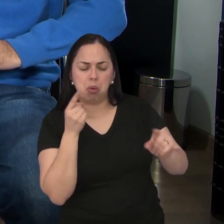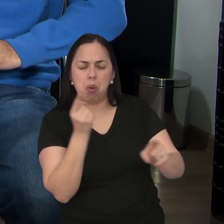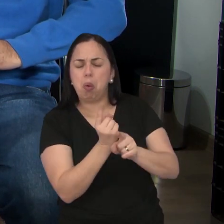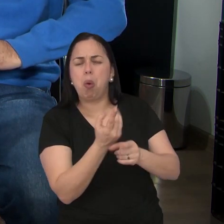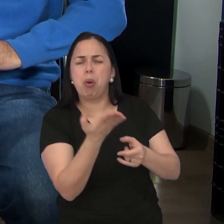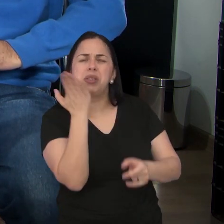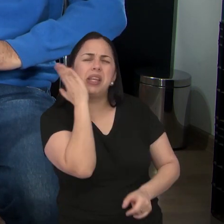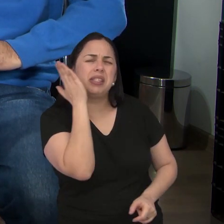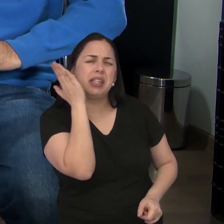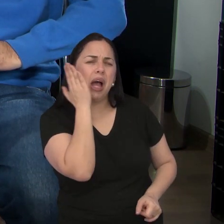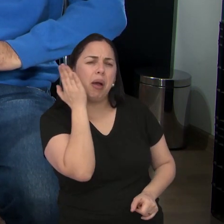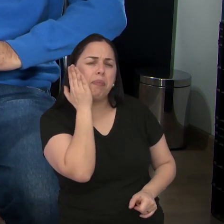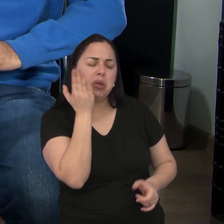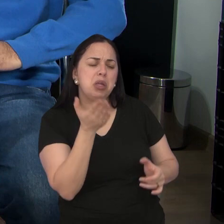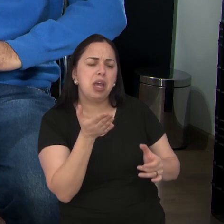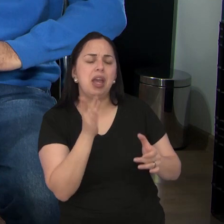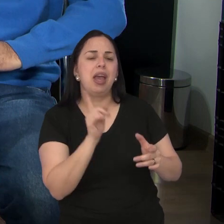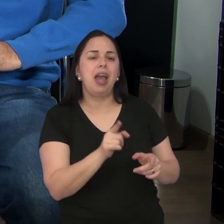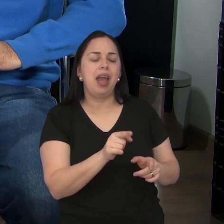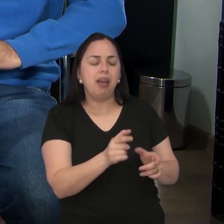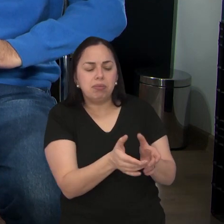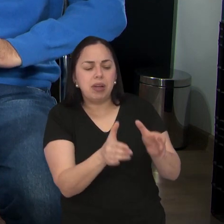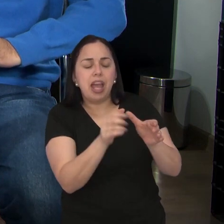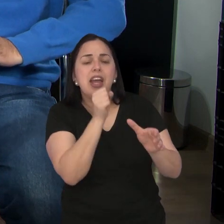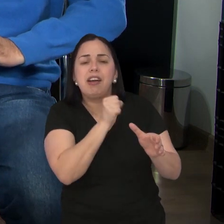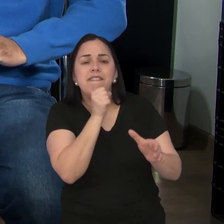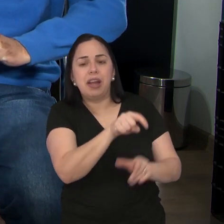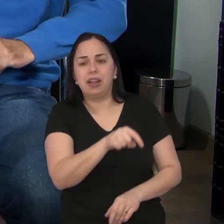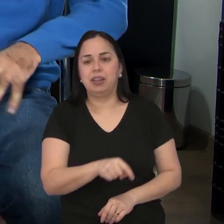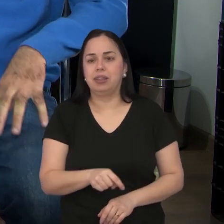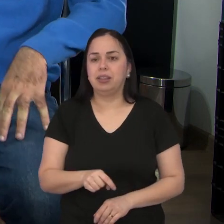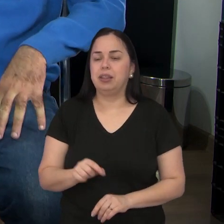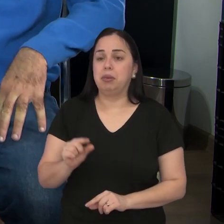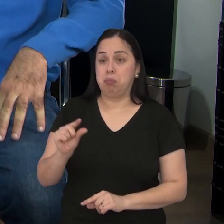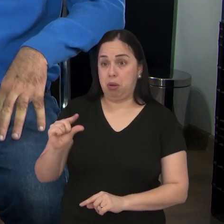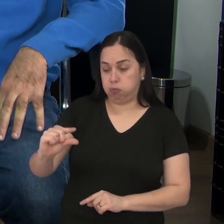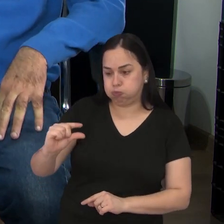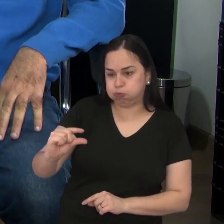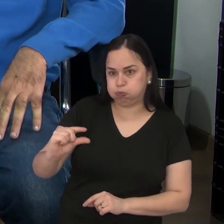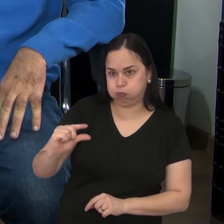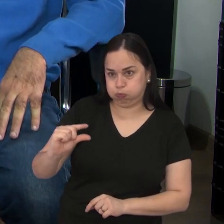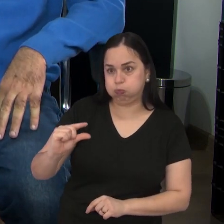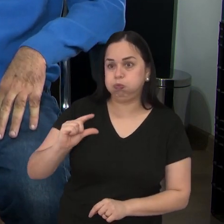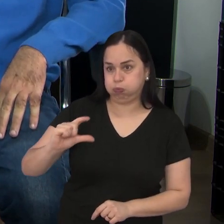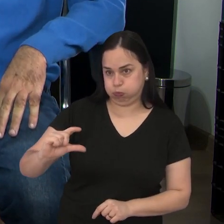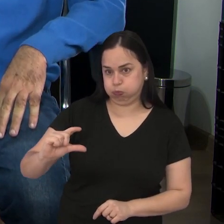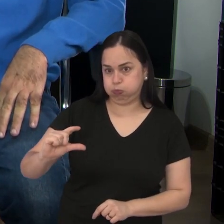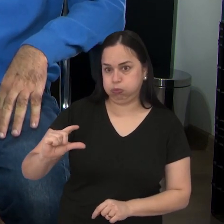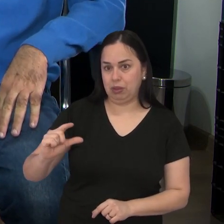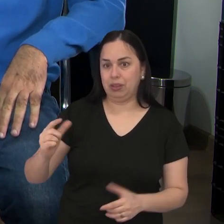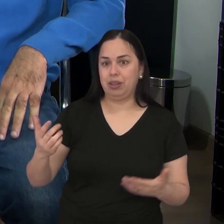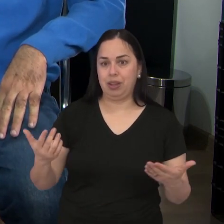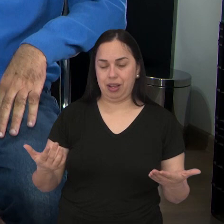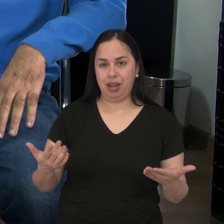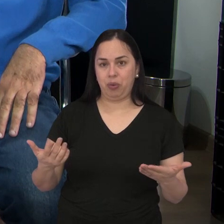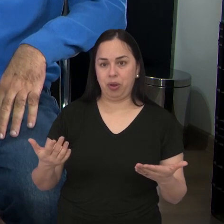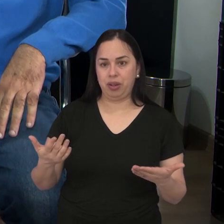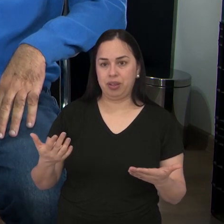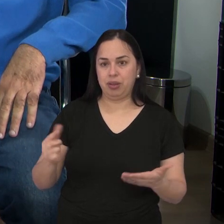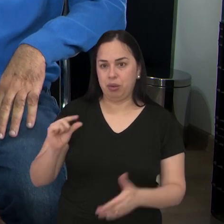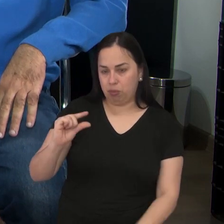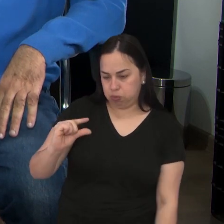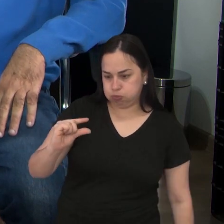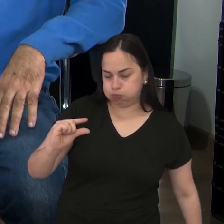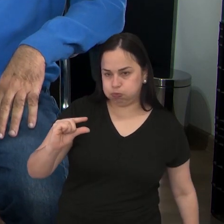você identifica que é uma urna ou que é alguma coisa só pelo pedaço? Pela espessura do fragmento, agora usando o termo